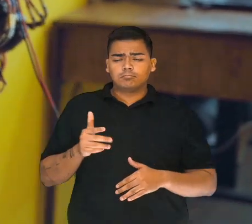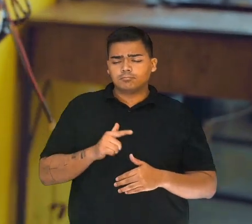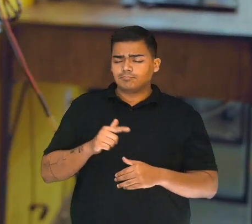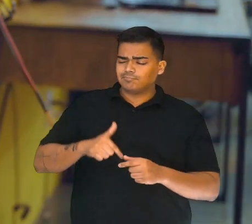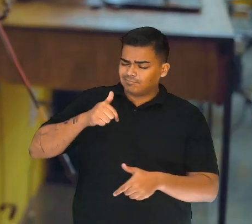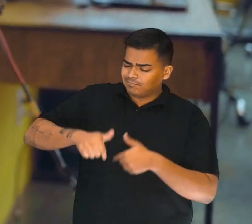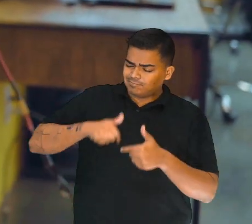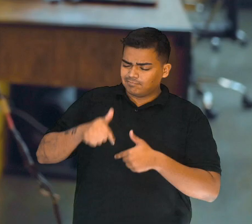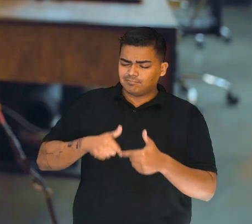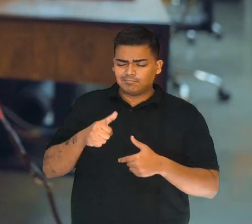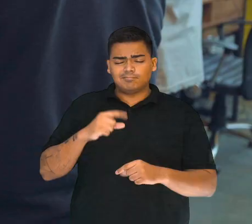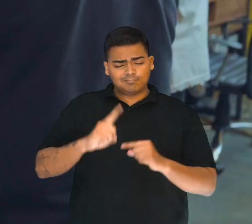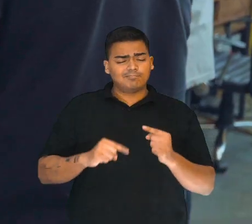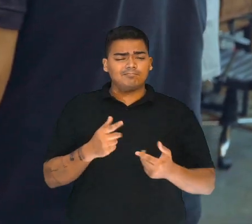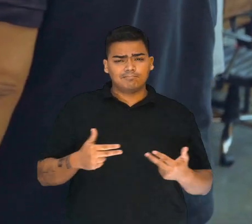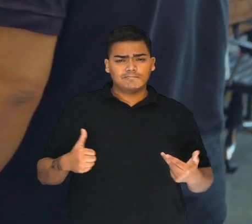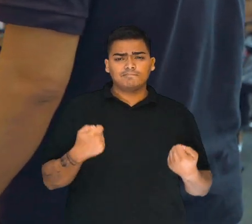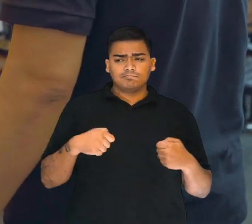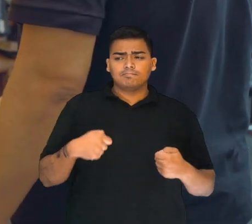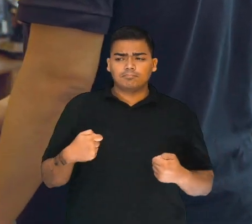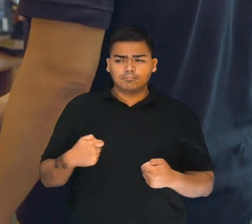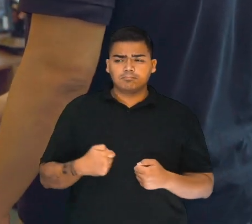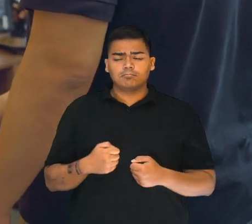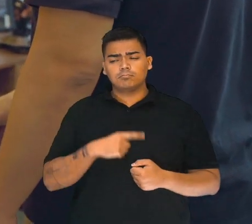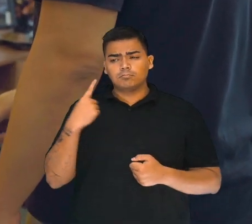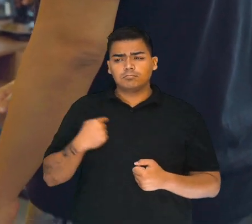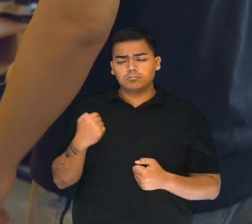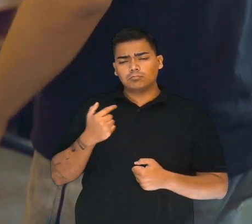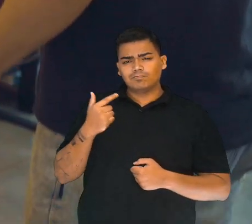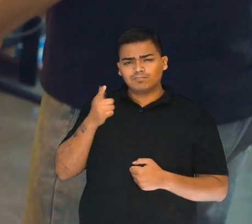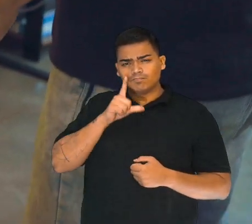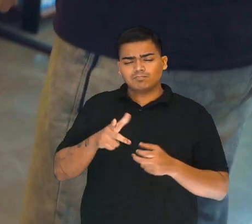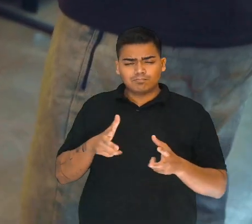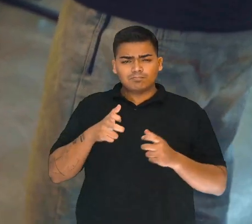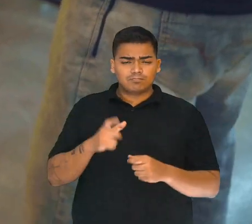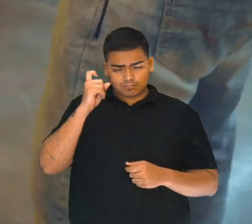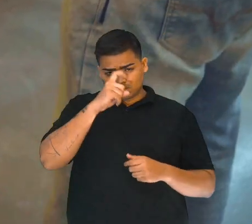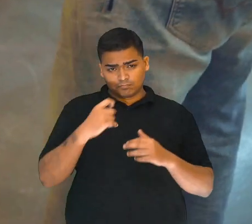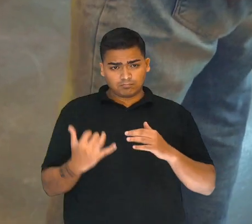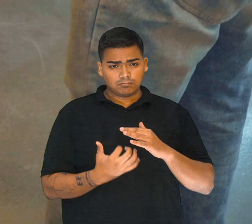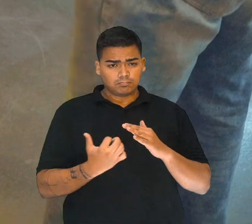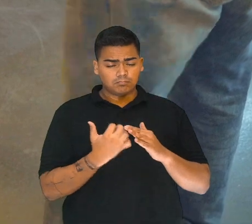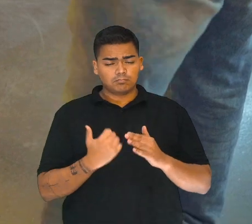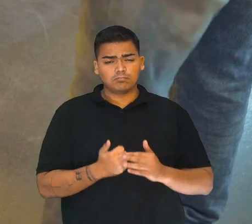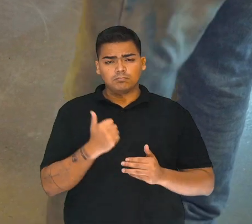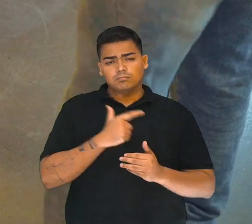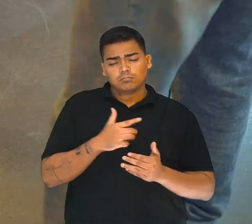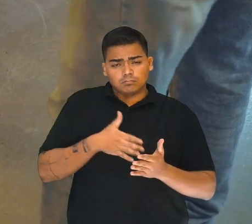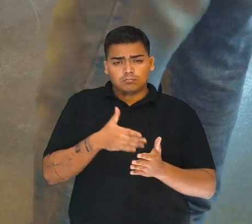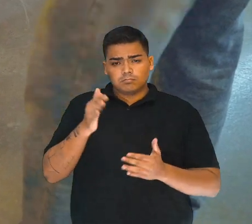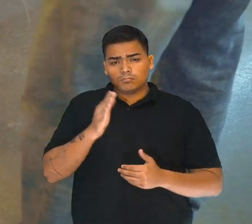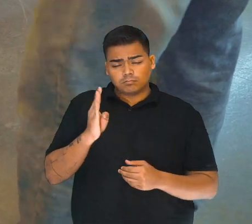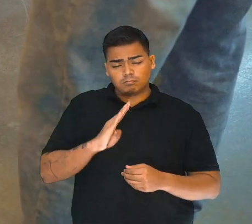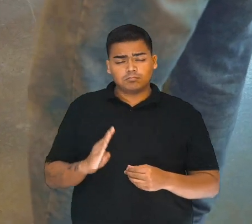gerando uma demanda alta de reposição de equipamentos. Trabalhando nesse mercado, então, a gente viu a dificuldade que essas empresas tinham a acessar esse tipo de tecnologia